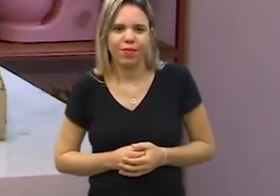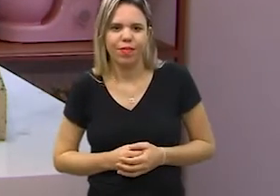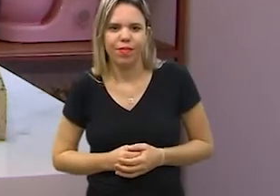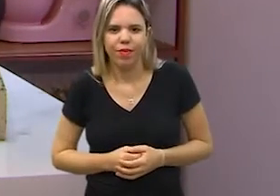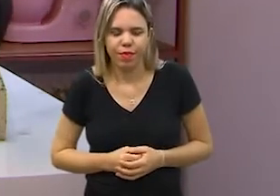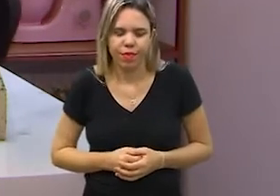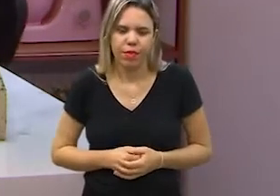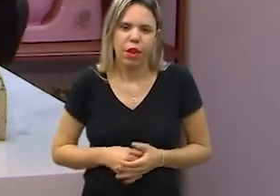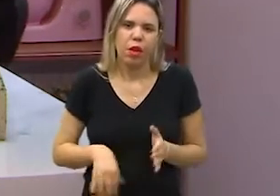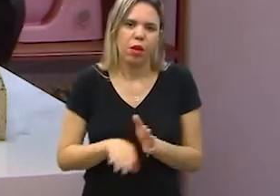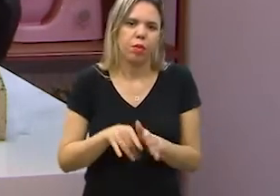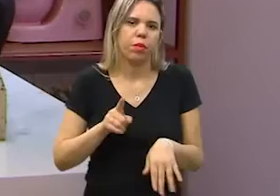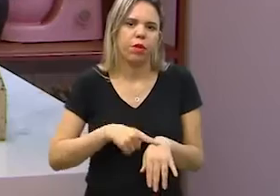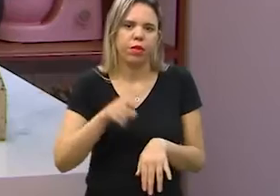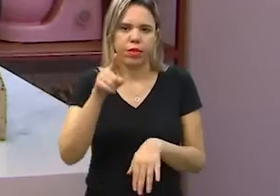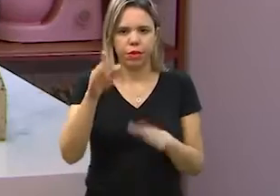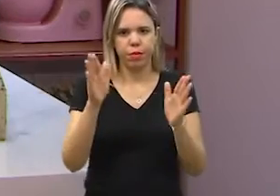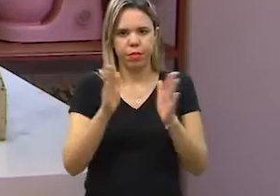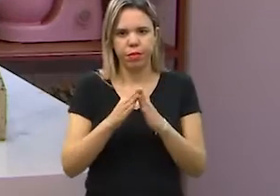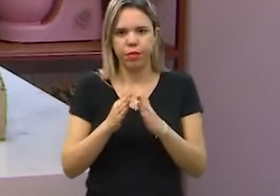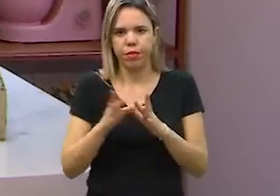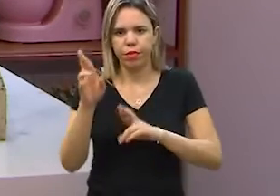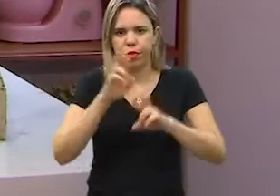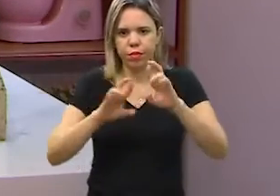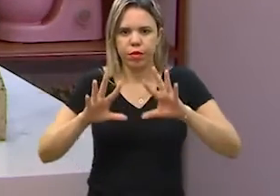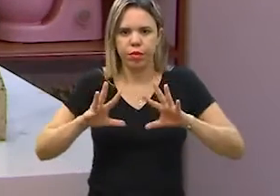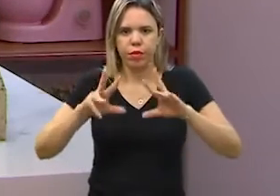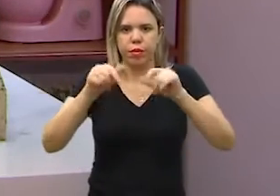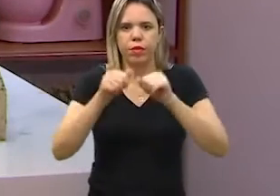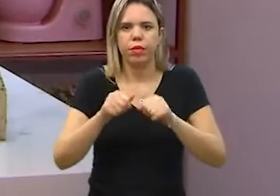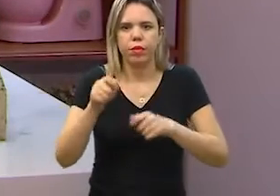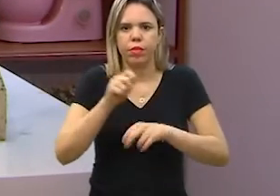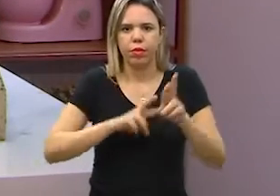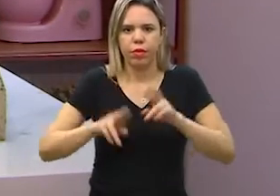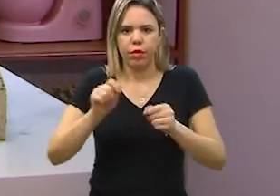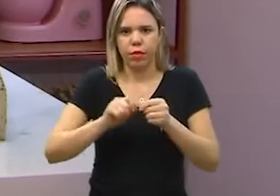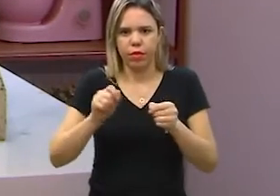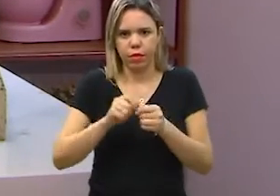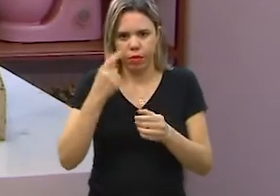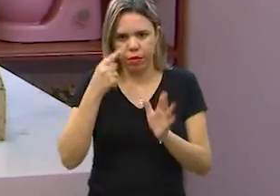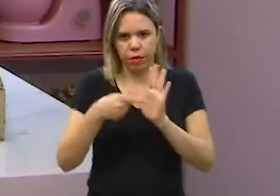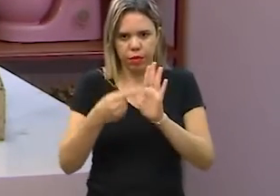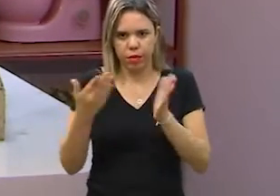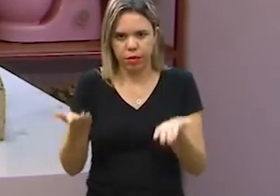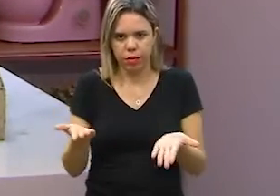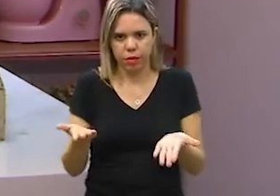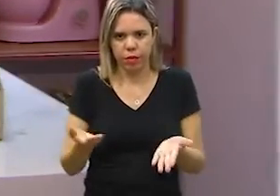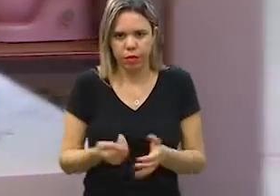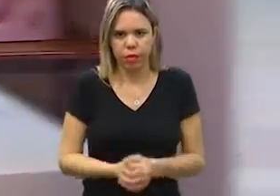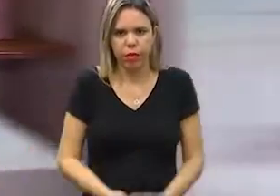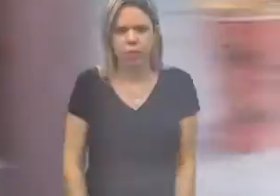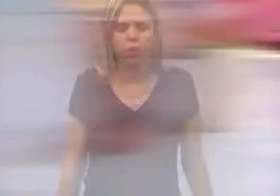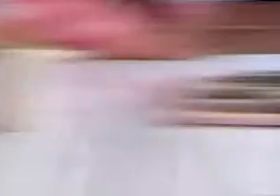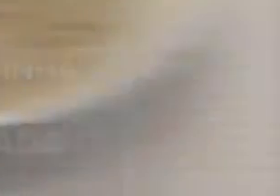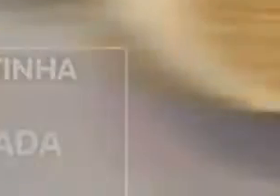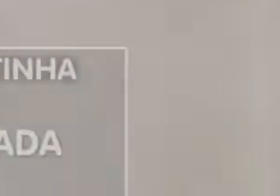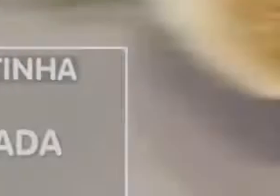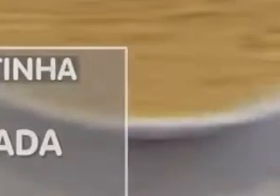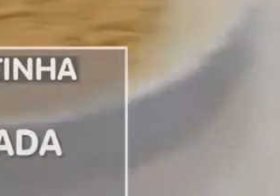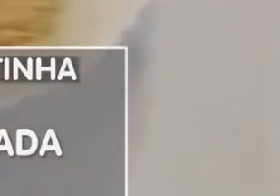Bom, chegou o momento aí de você aí de casa conferir tudo que vai na nossa receita. Vamos mostrar? Vamos. Olha aí.